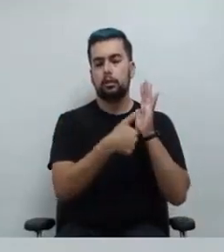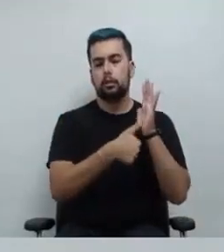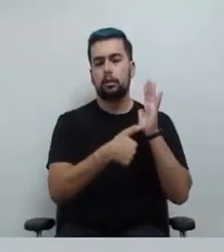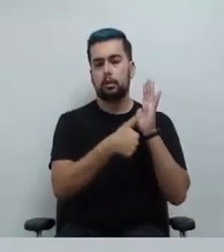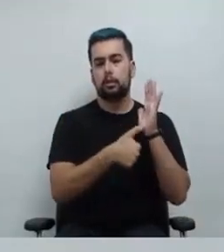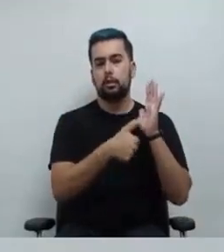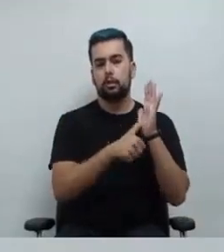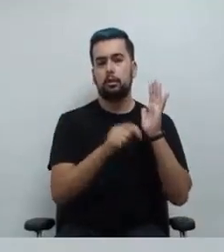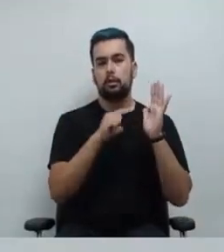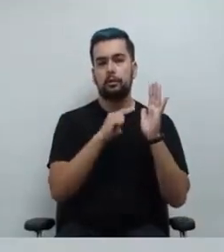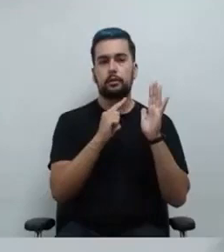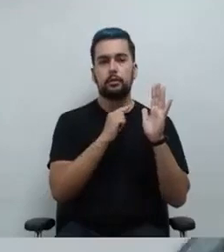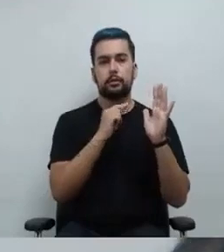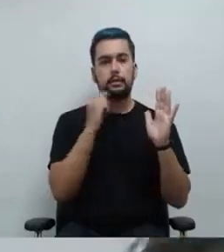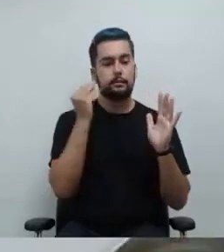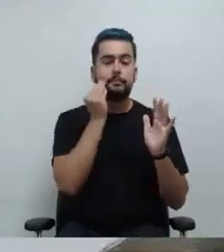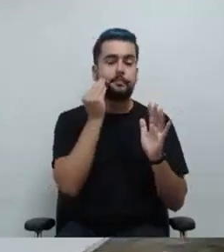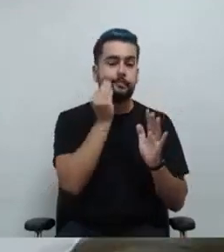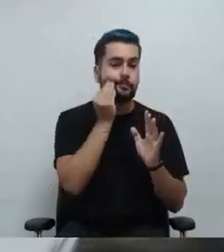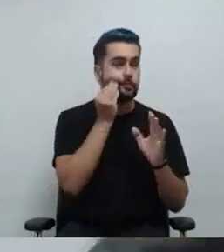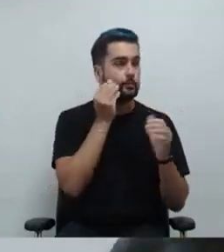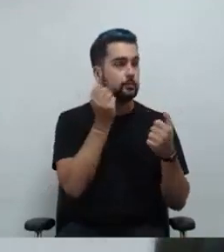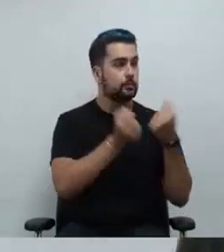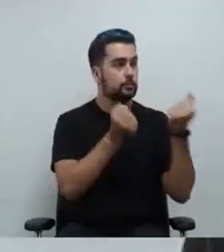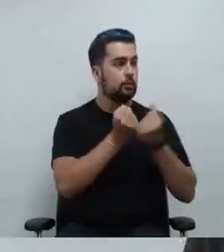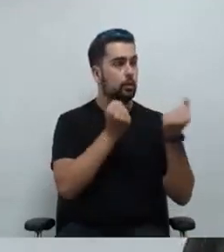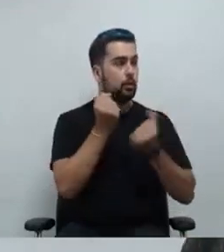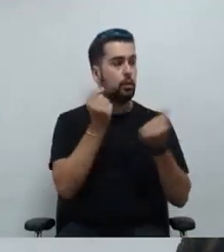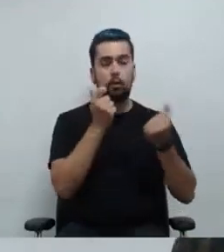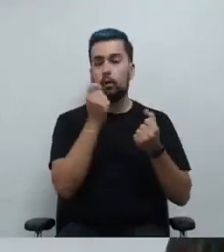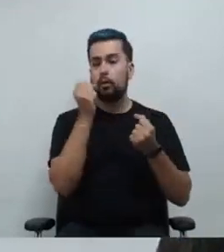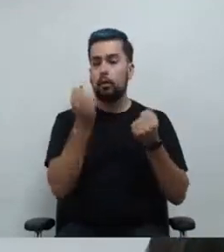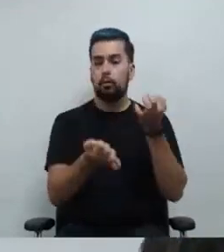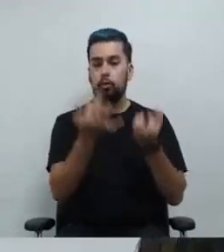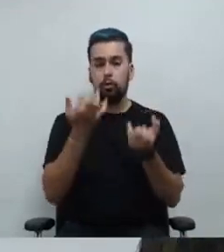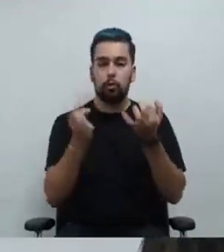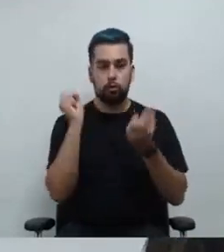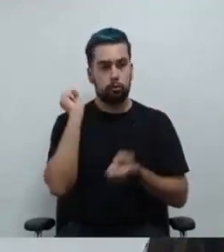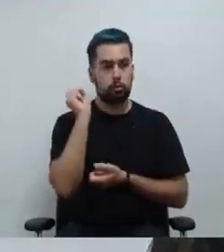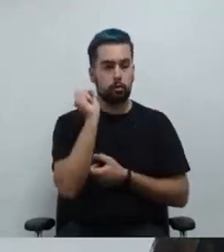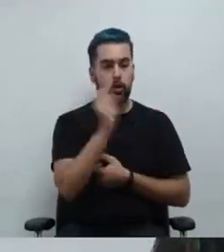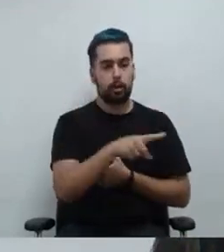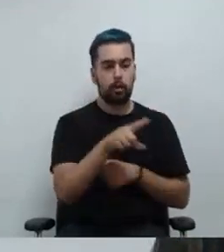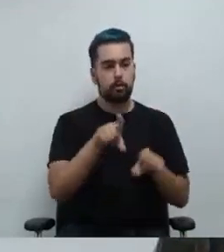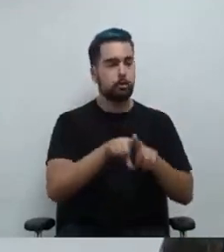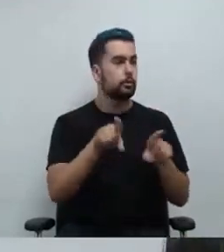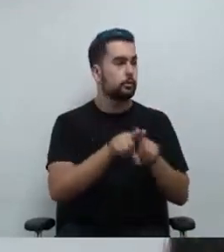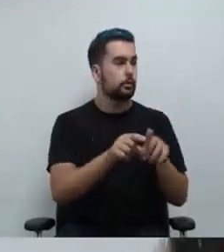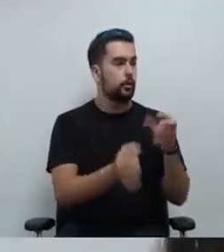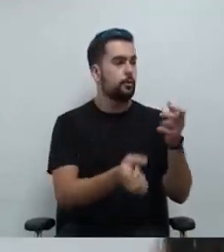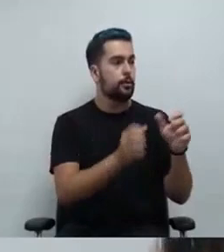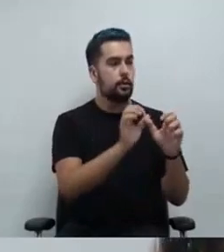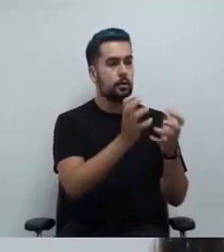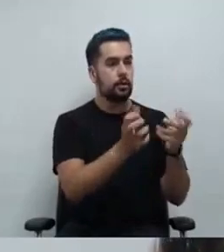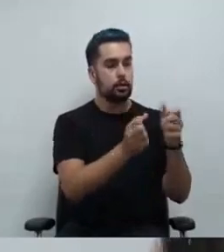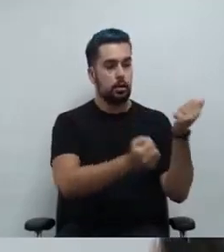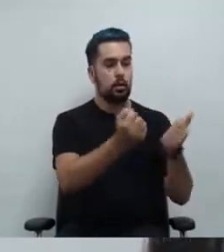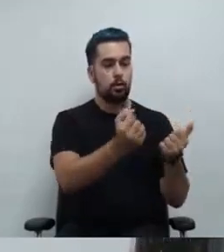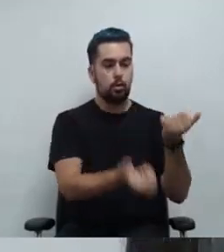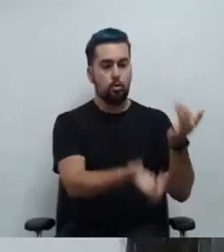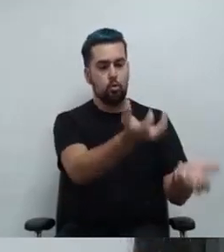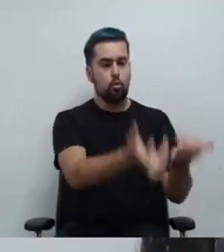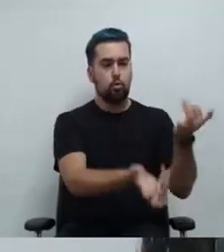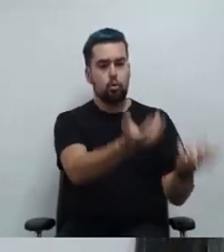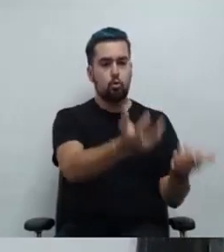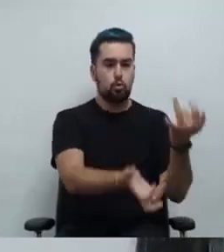atentado a um carro de um colega, ao qual foi ateado fogo. Então, logo tomei conhecimento dos fatos, entrei em contato com o colega, coloquei a